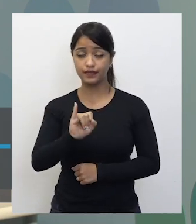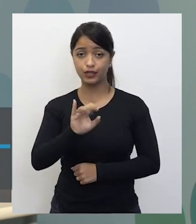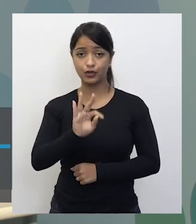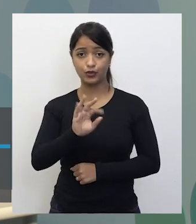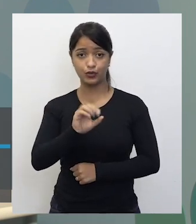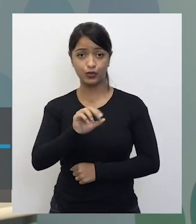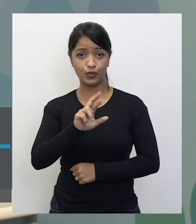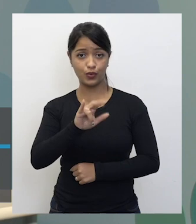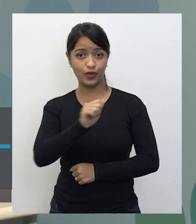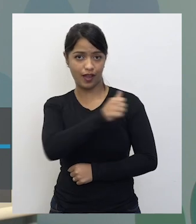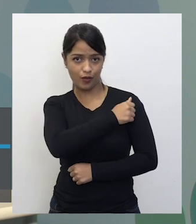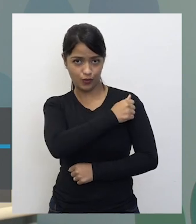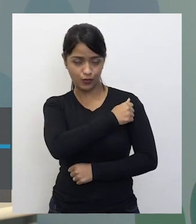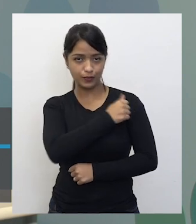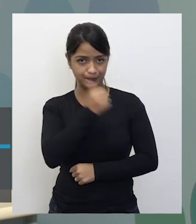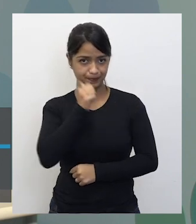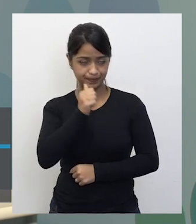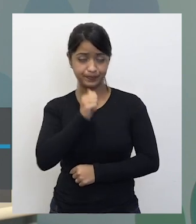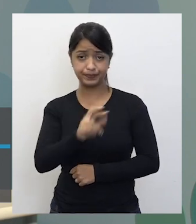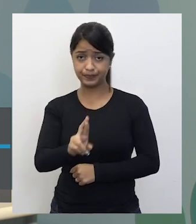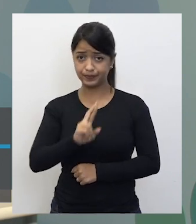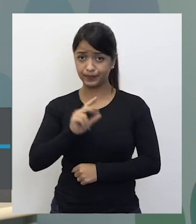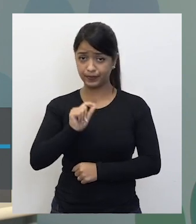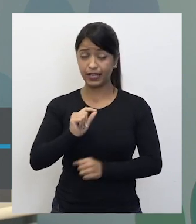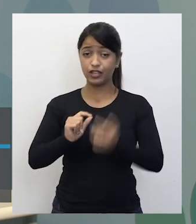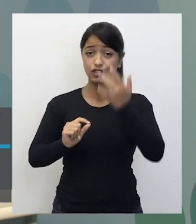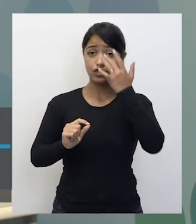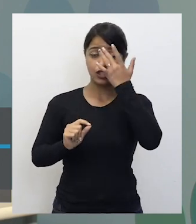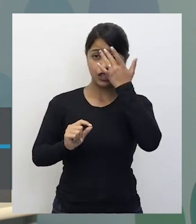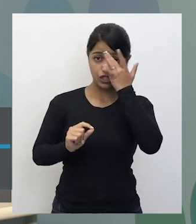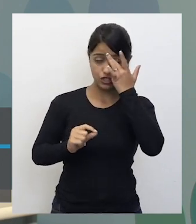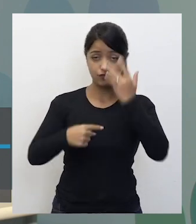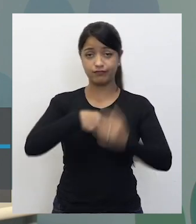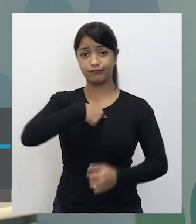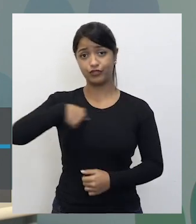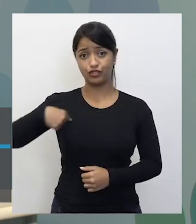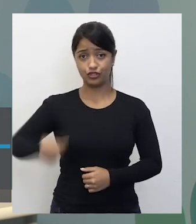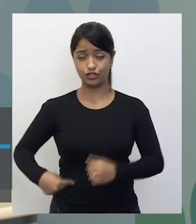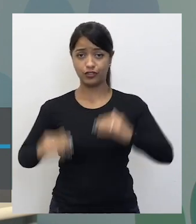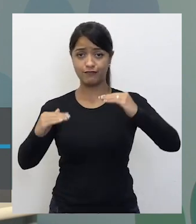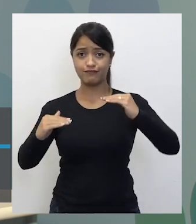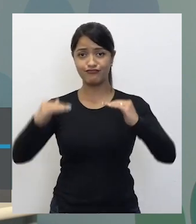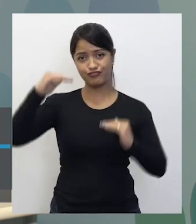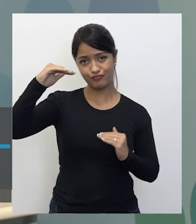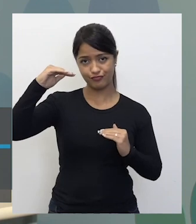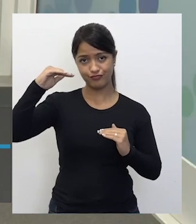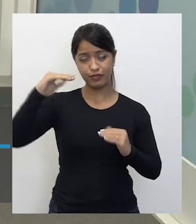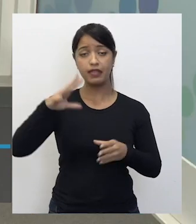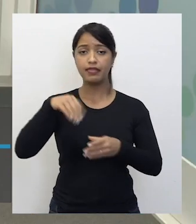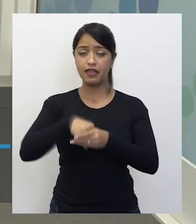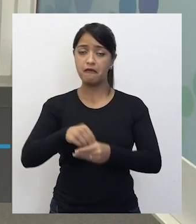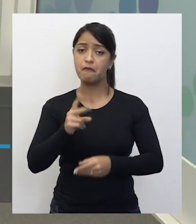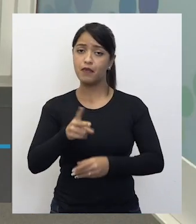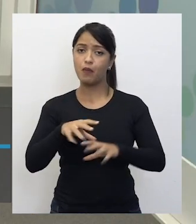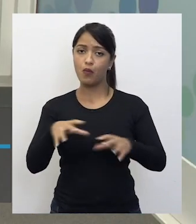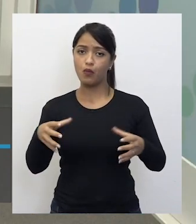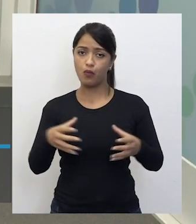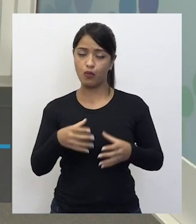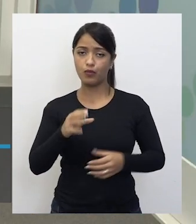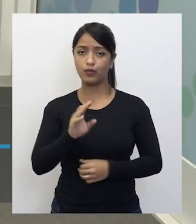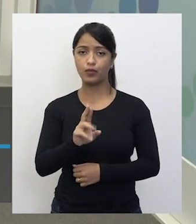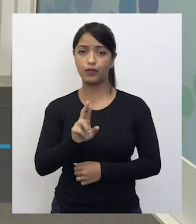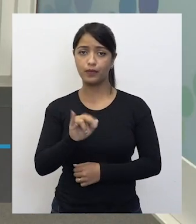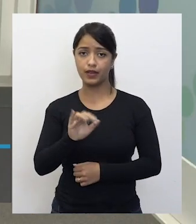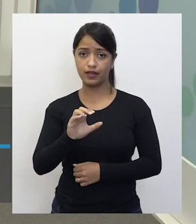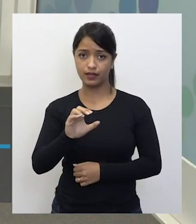colocou a China e a Índia como os menos desiguais dentro dos membros dos BRICS. Lembrando que essa é uma